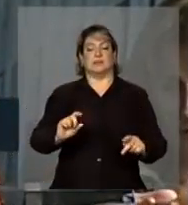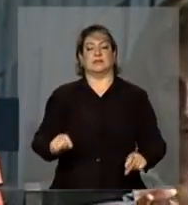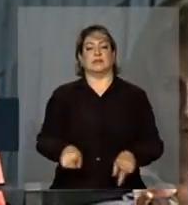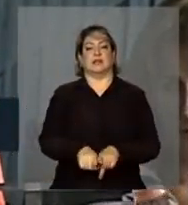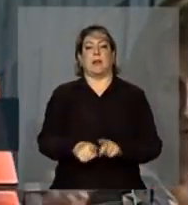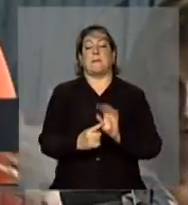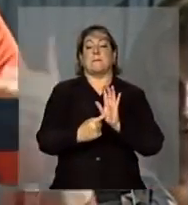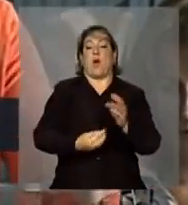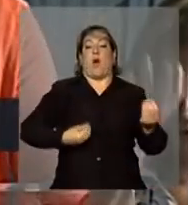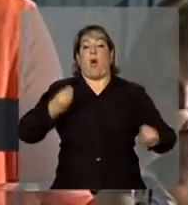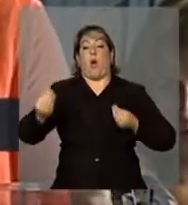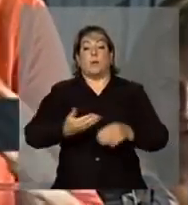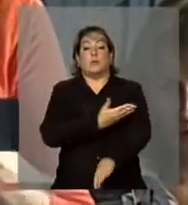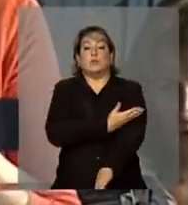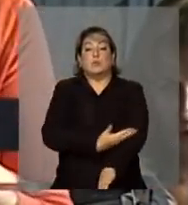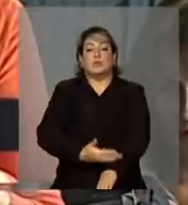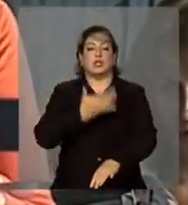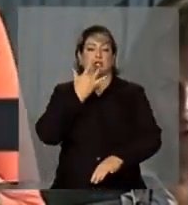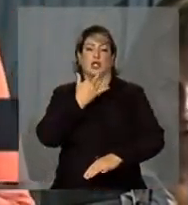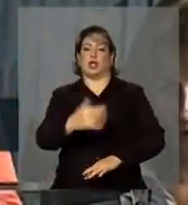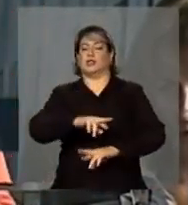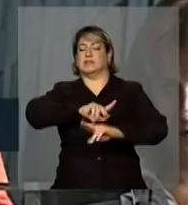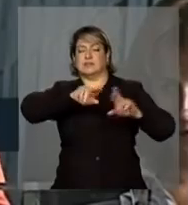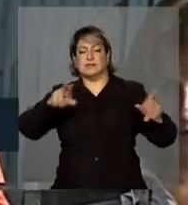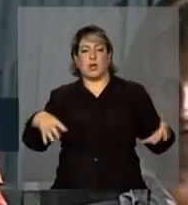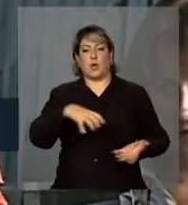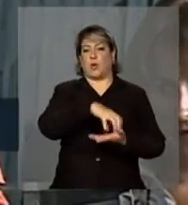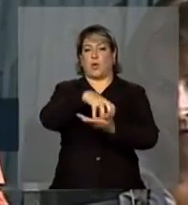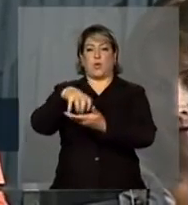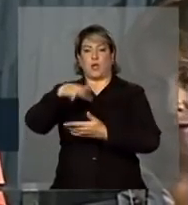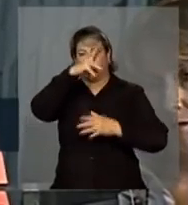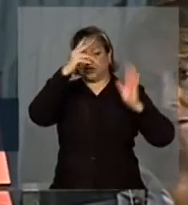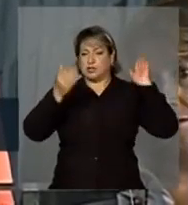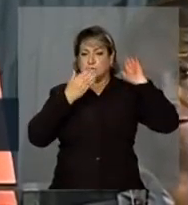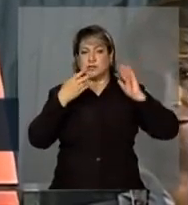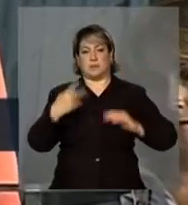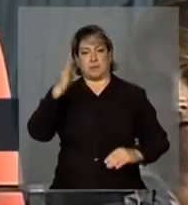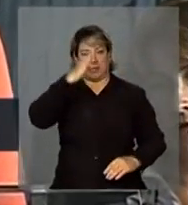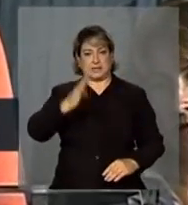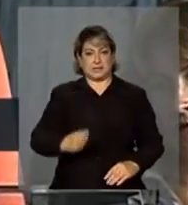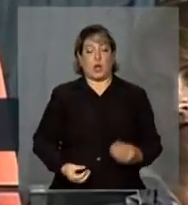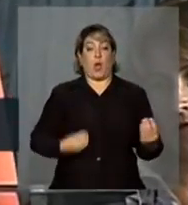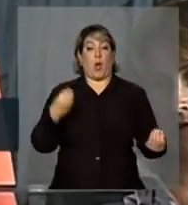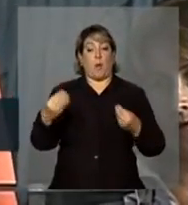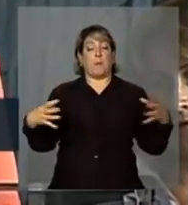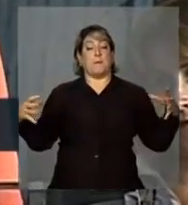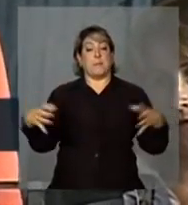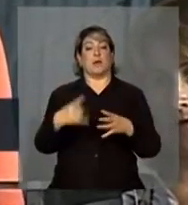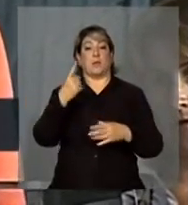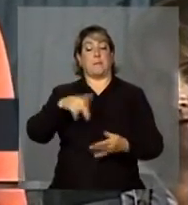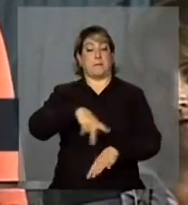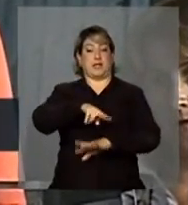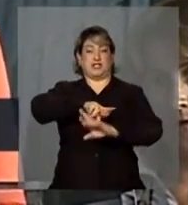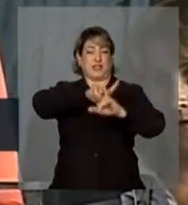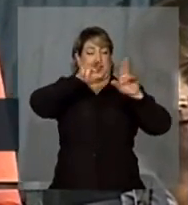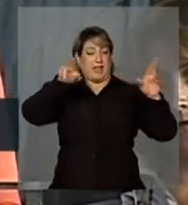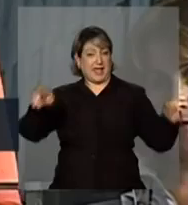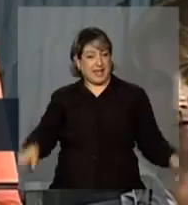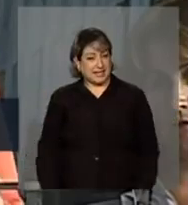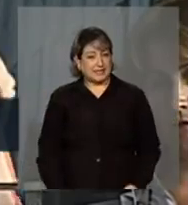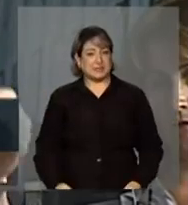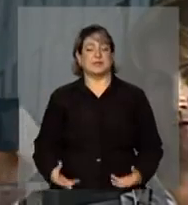expressão, de todas as cores e de todas as comunidades indígenas no Brasil, como parte de um país diverso,